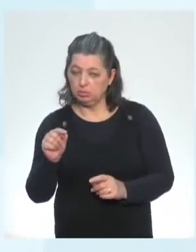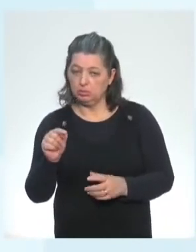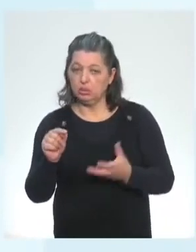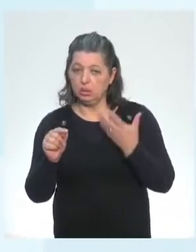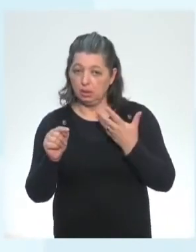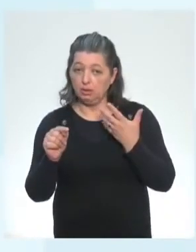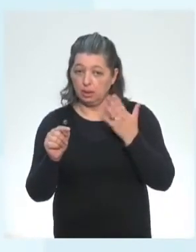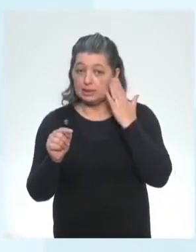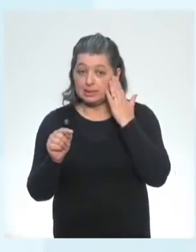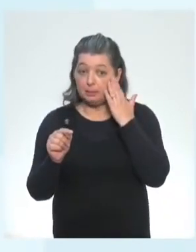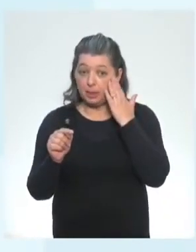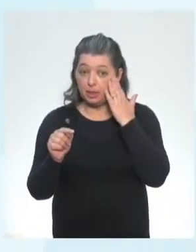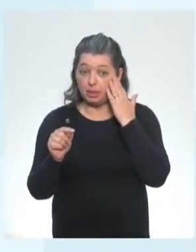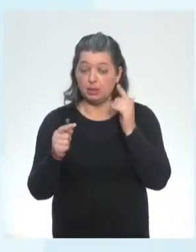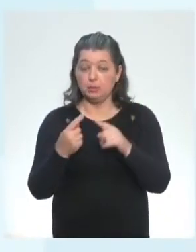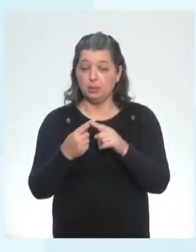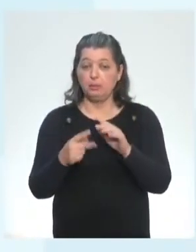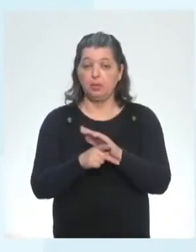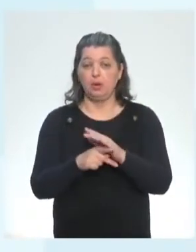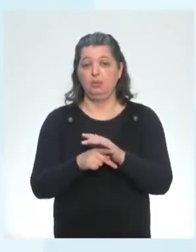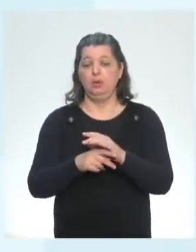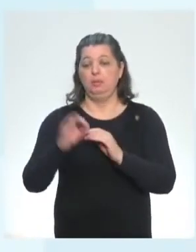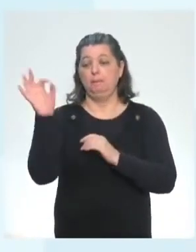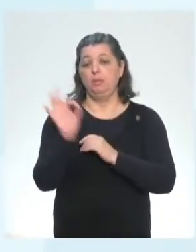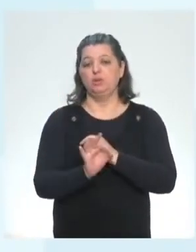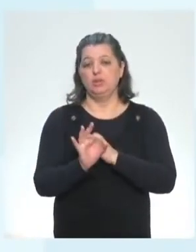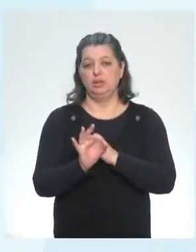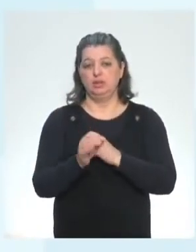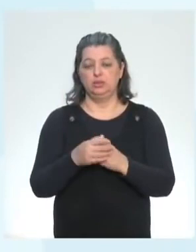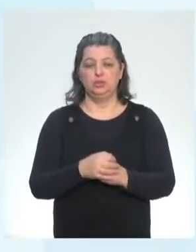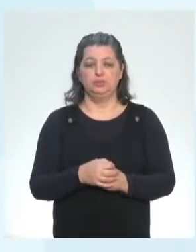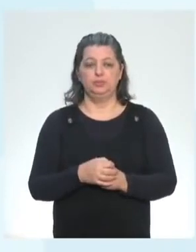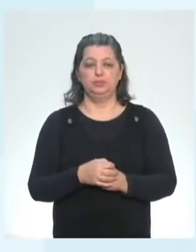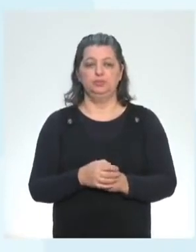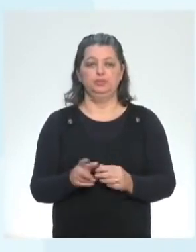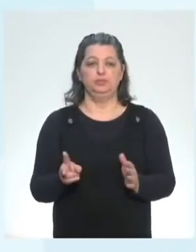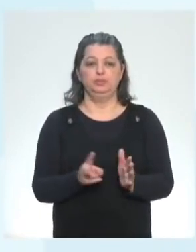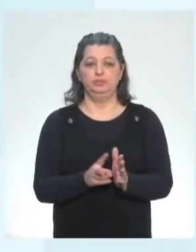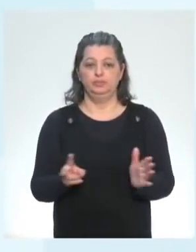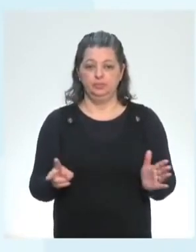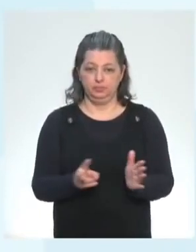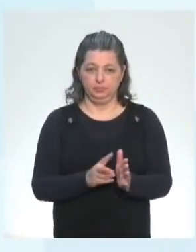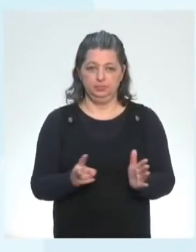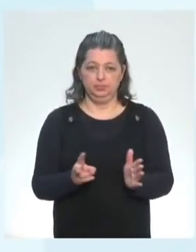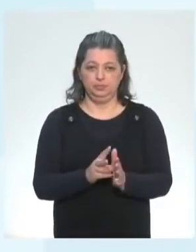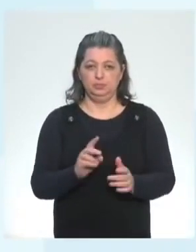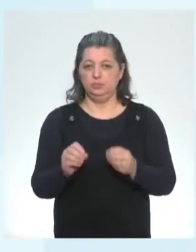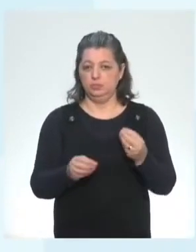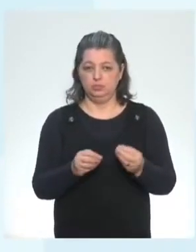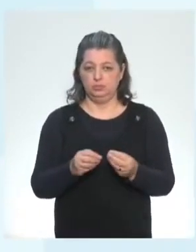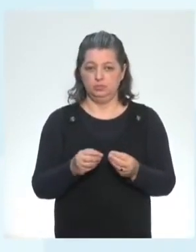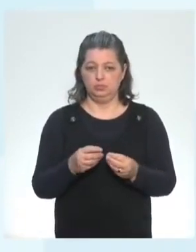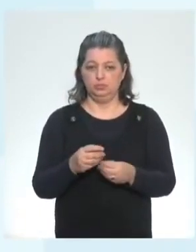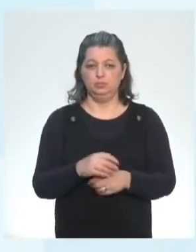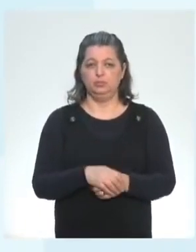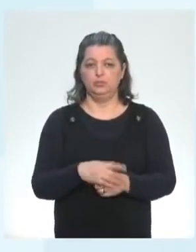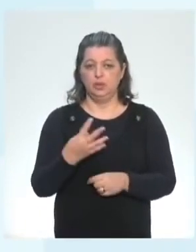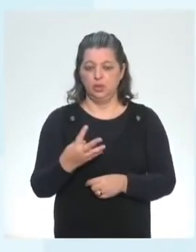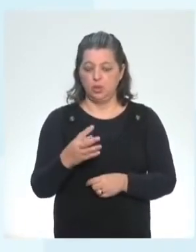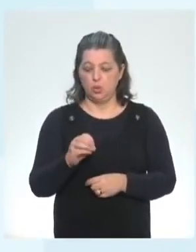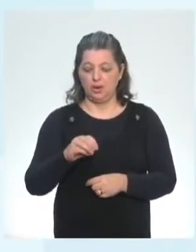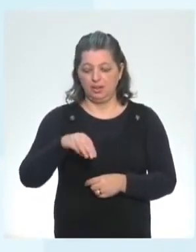informação. Lembrando que a gente quer em porcentagem. O volume da soda cáustica utilizado é